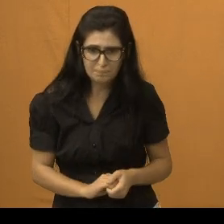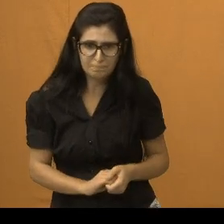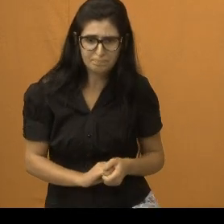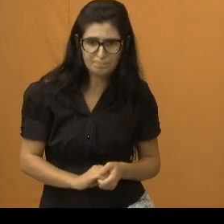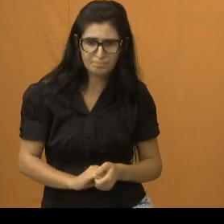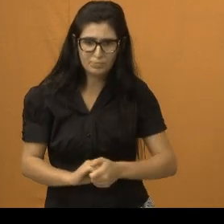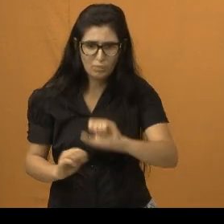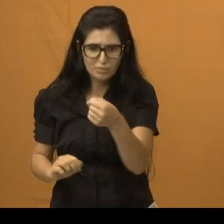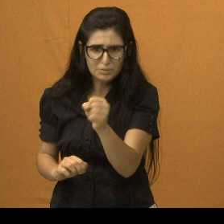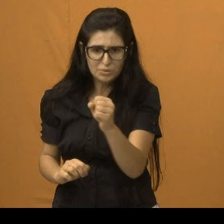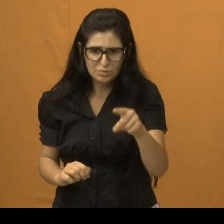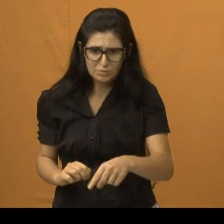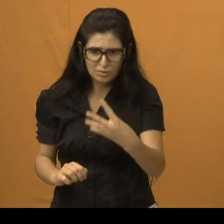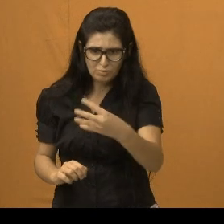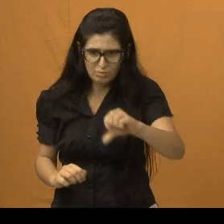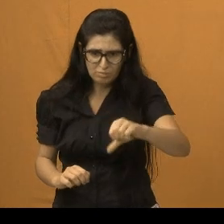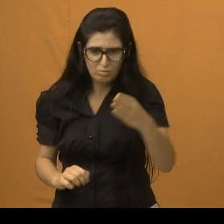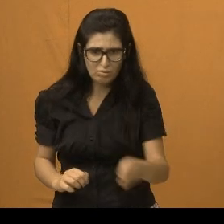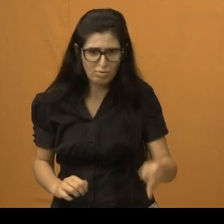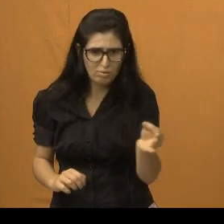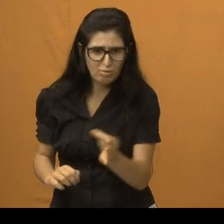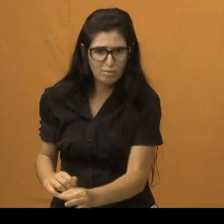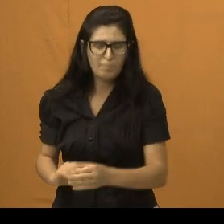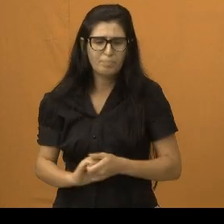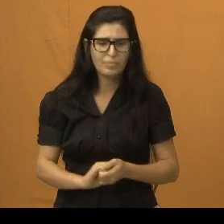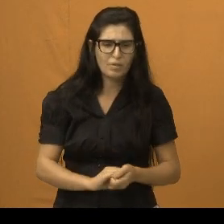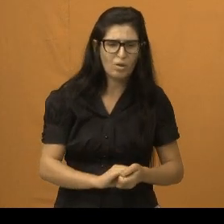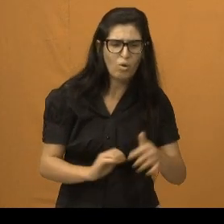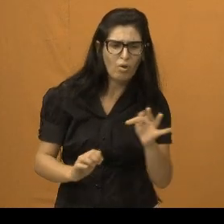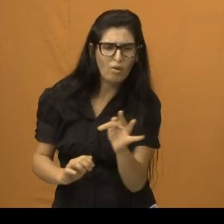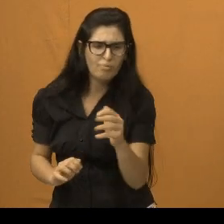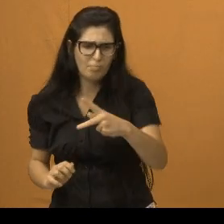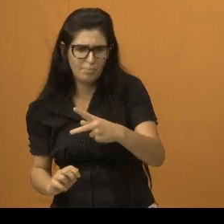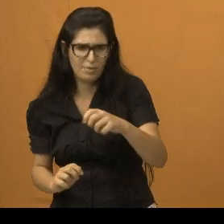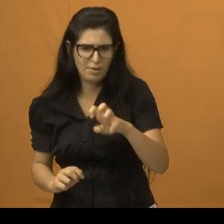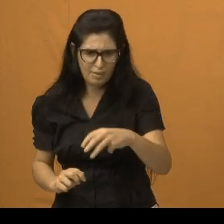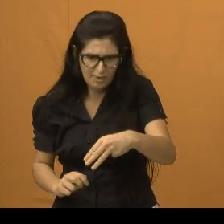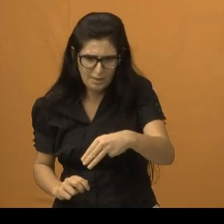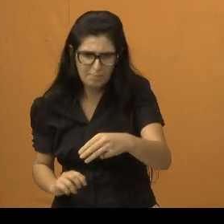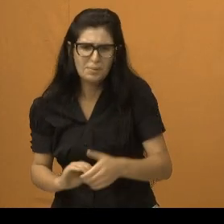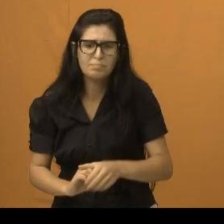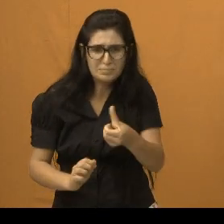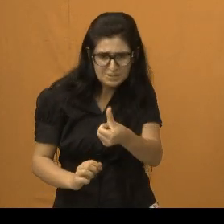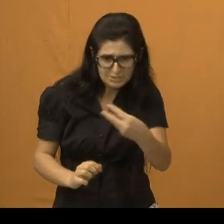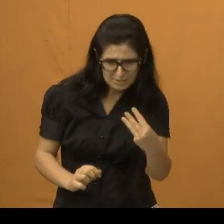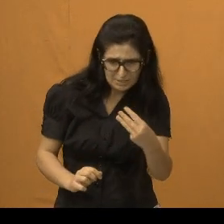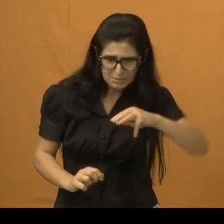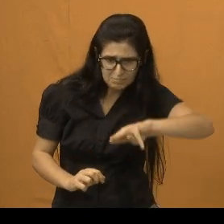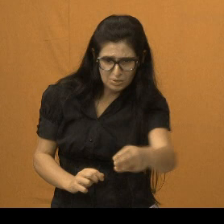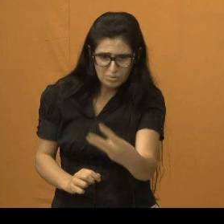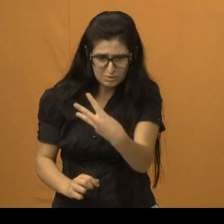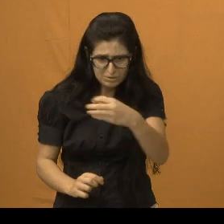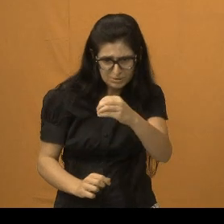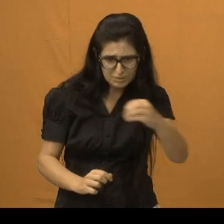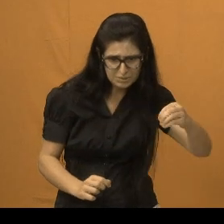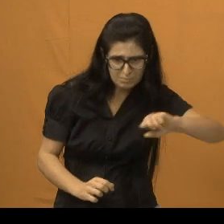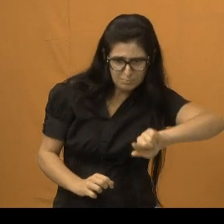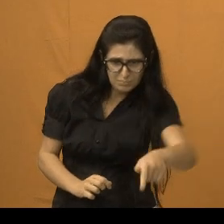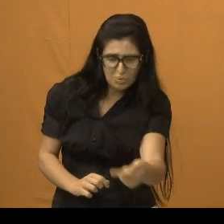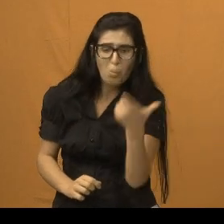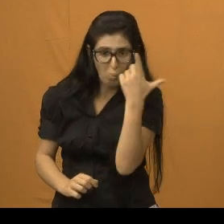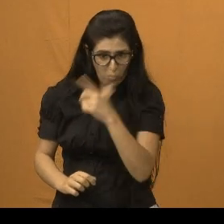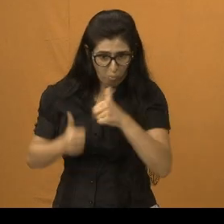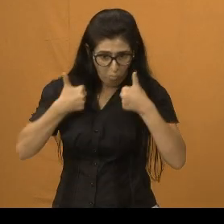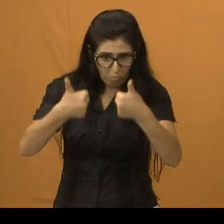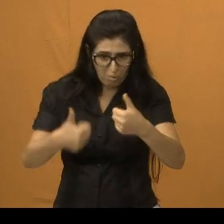Fundo de Participação do Município, né, tivemos a previsão orçamentária de 63.300.000, na qual foi realizado